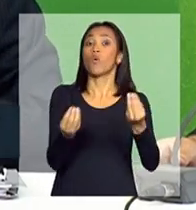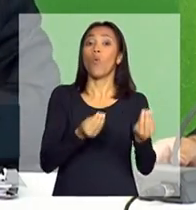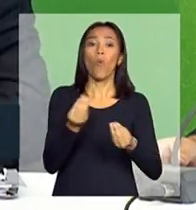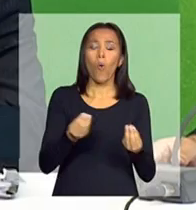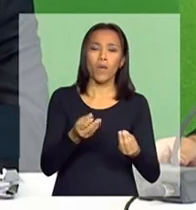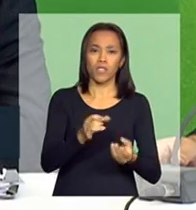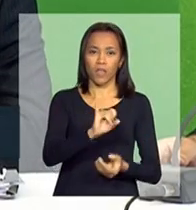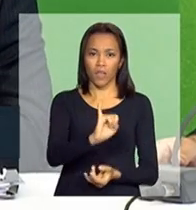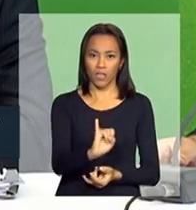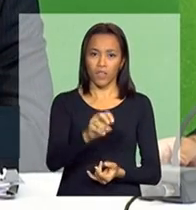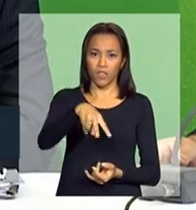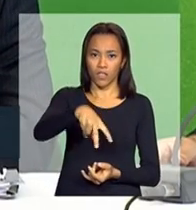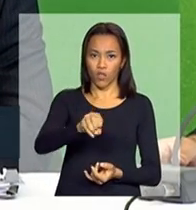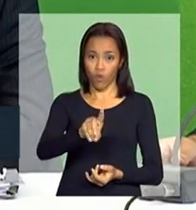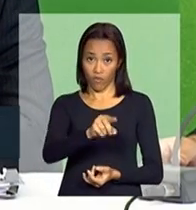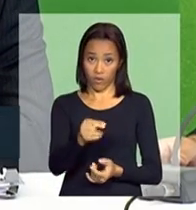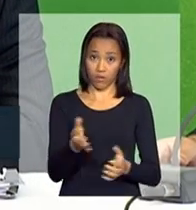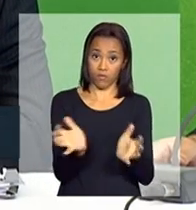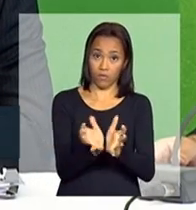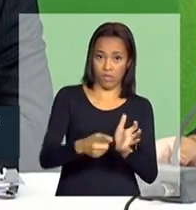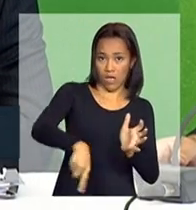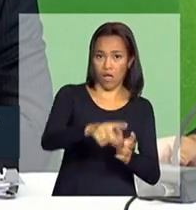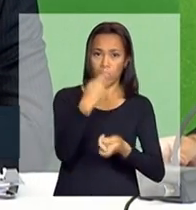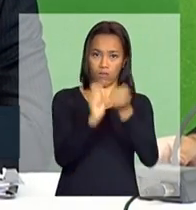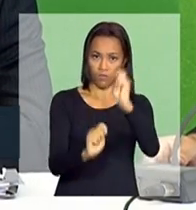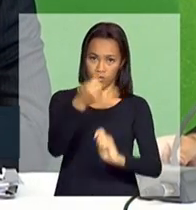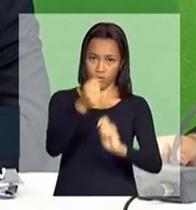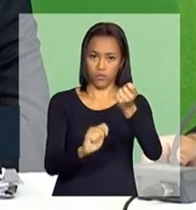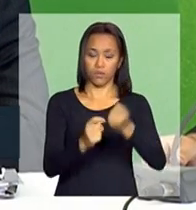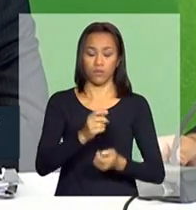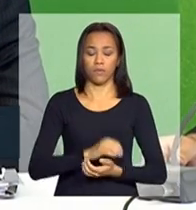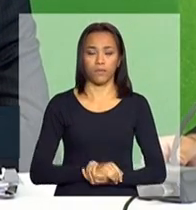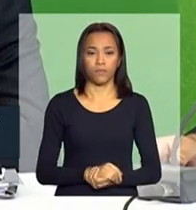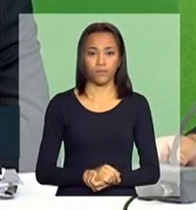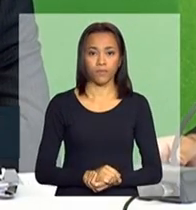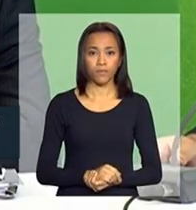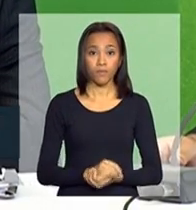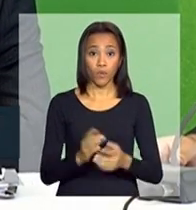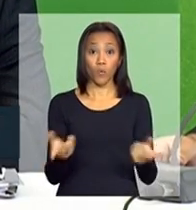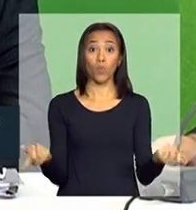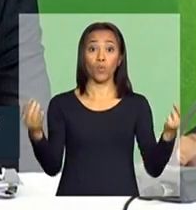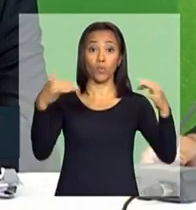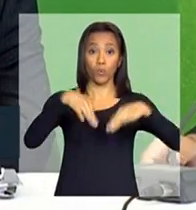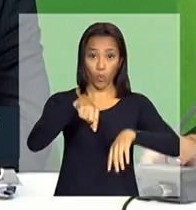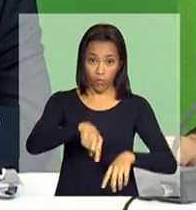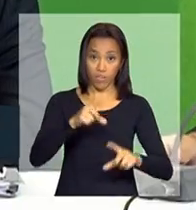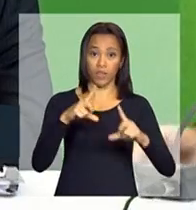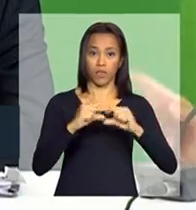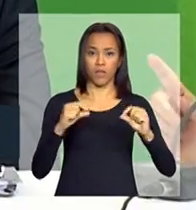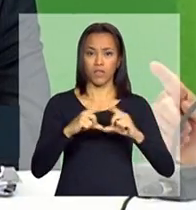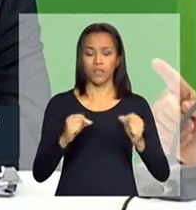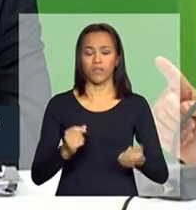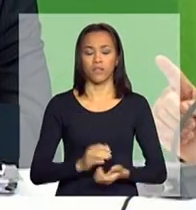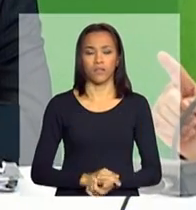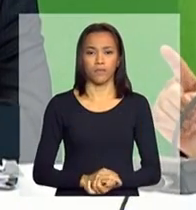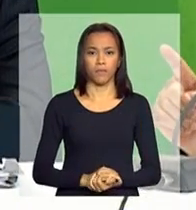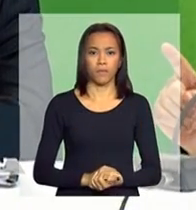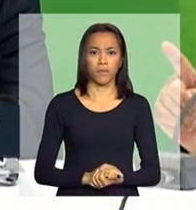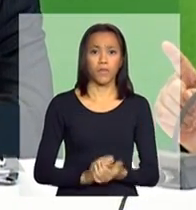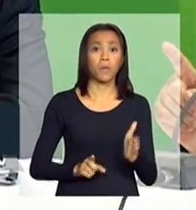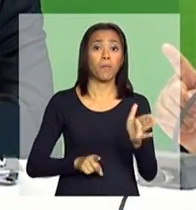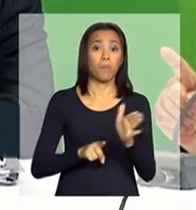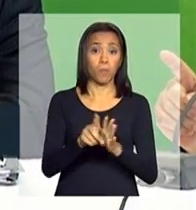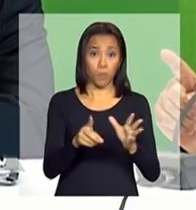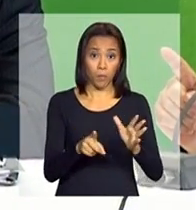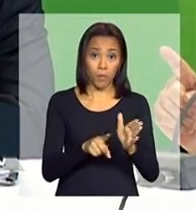inovando na estrutura Industrial a sede vai ser em Brasília a partir de queria só complementar aí